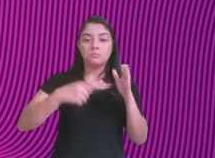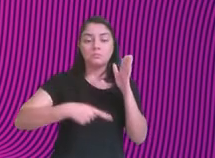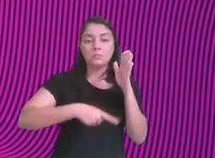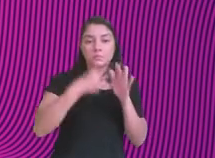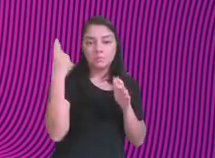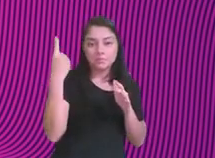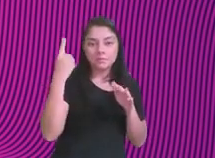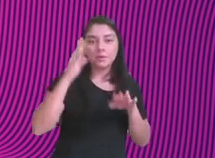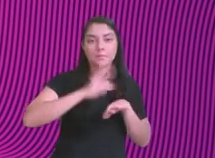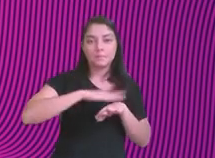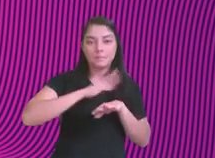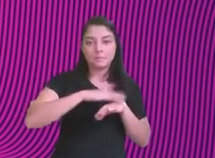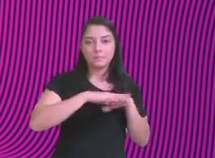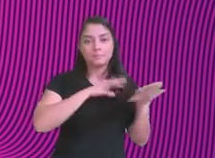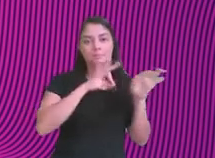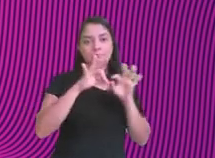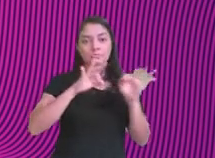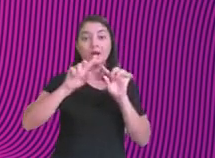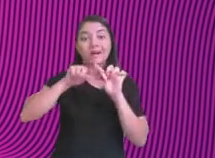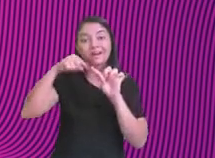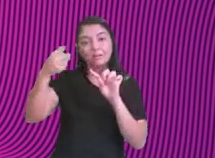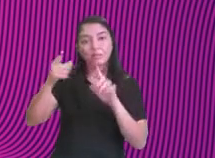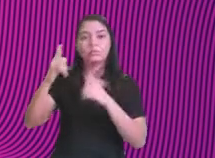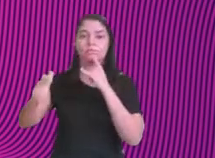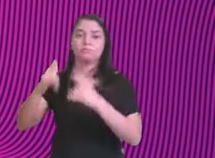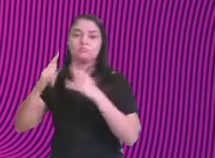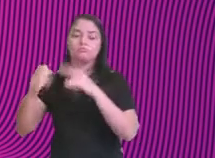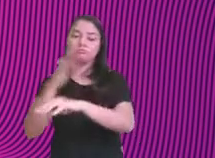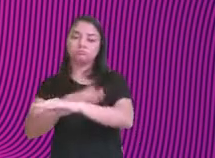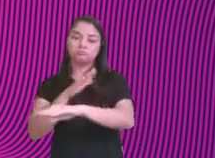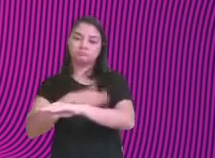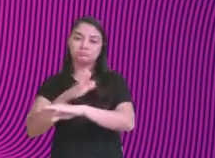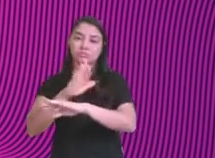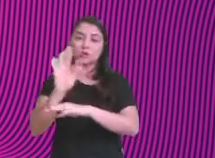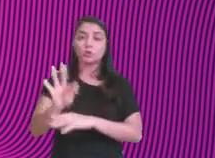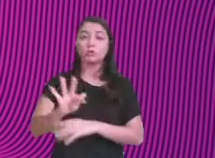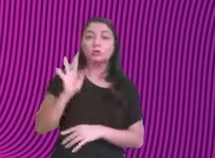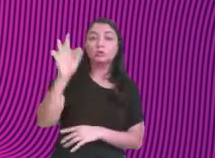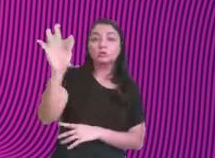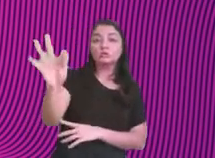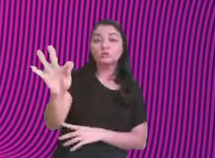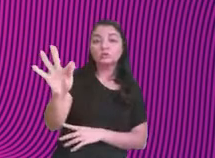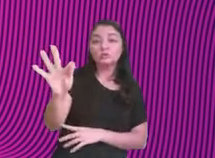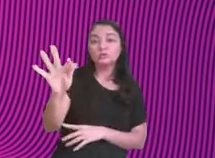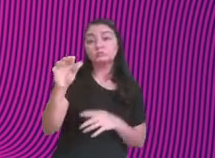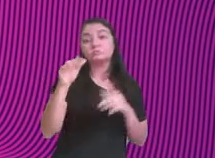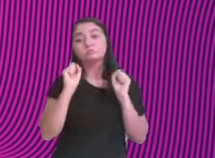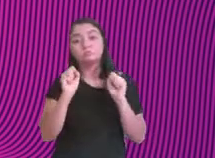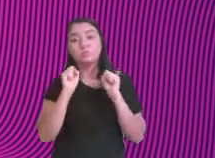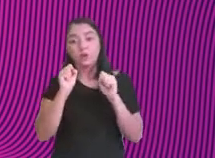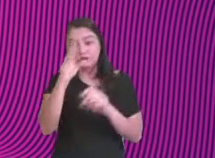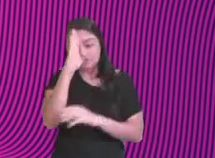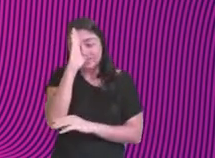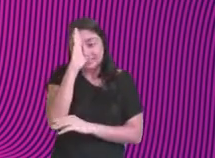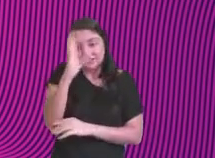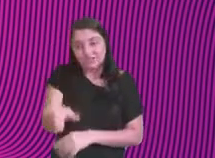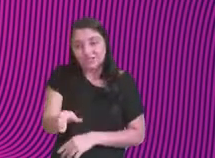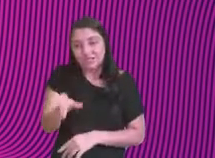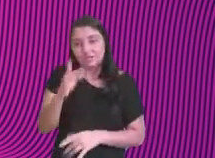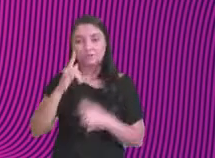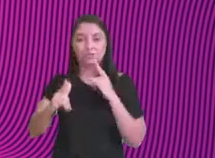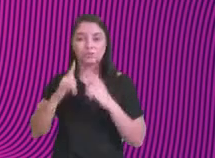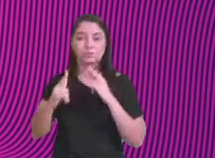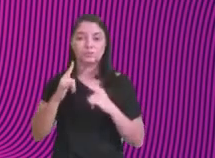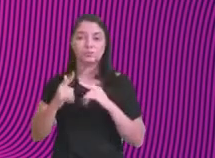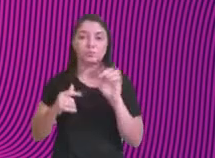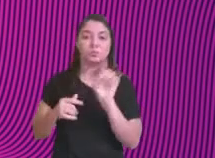se o Armando pensa de uma outra maneira, se no futuro a gente pode começar a treinar direto no robô um residente,